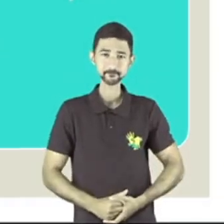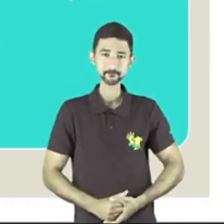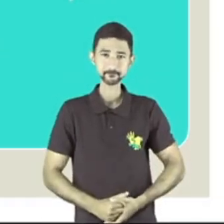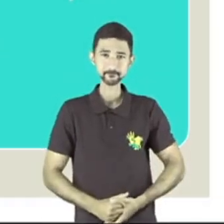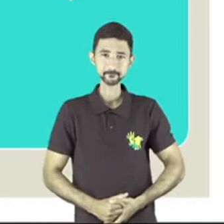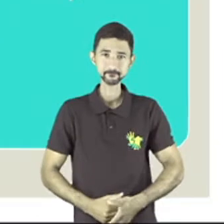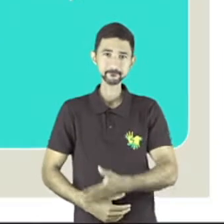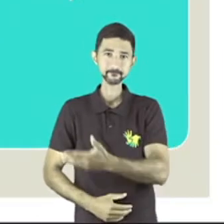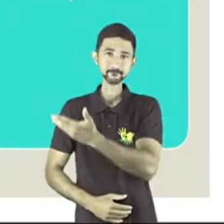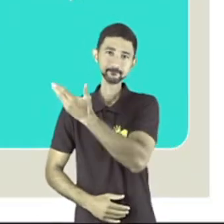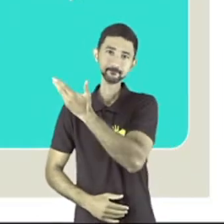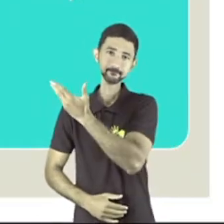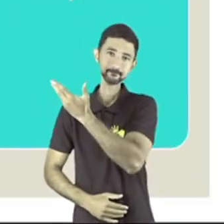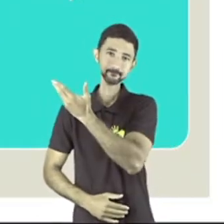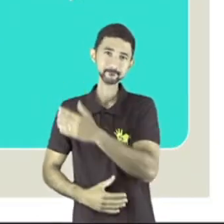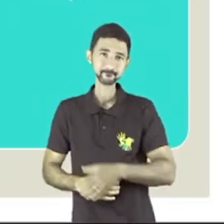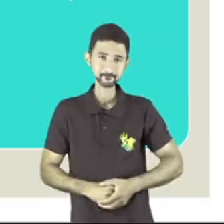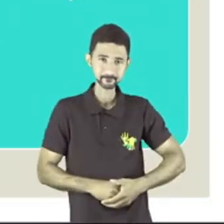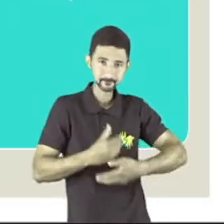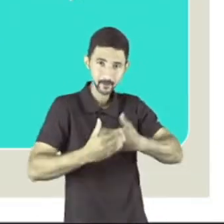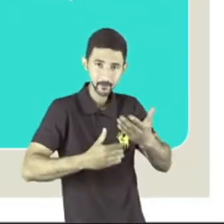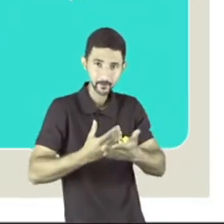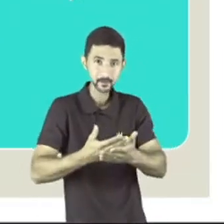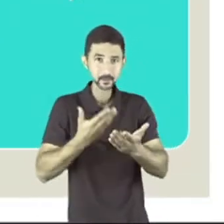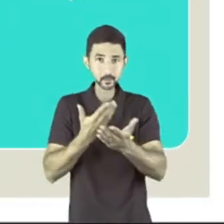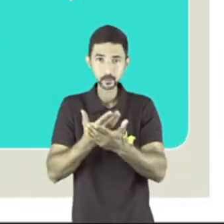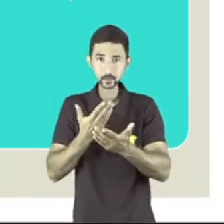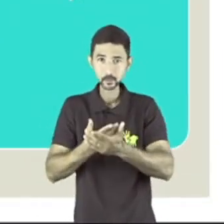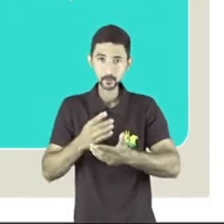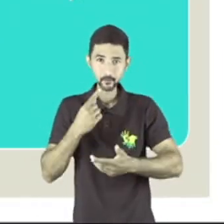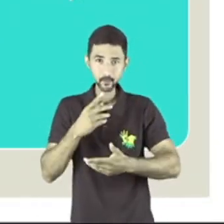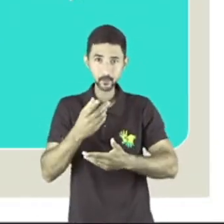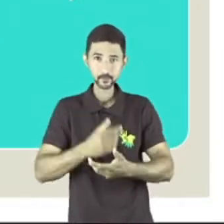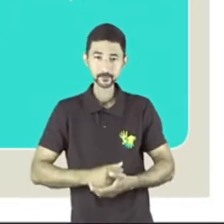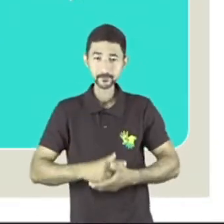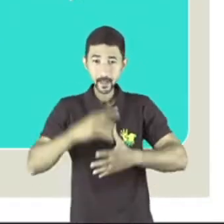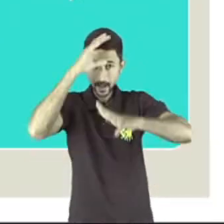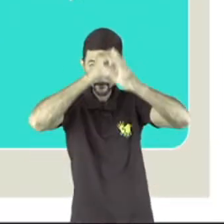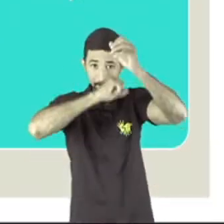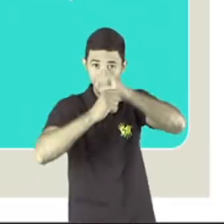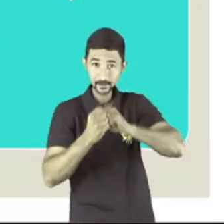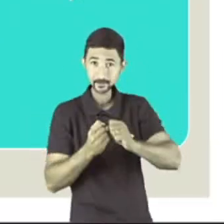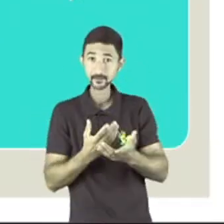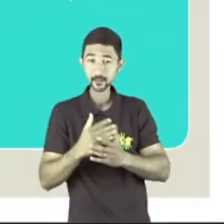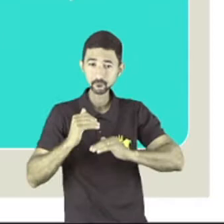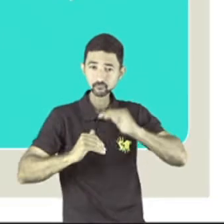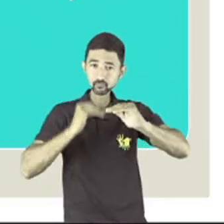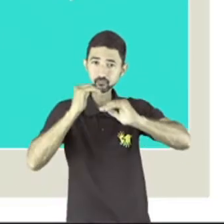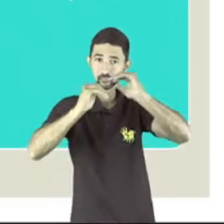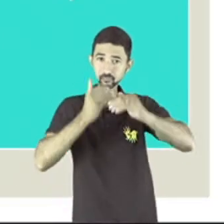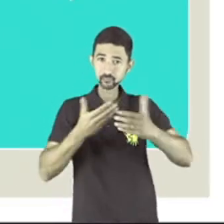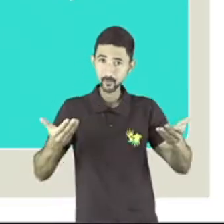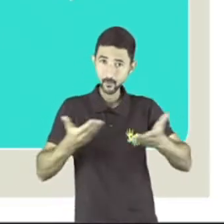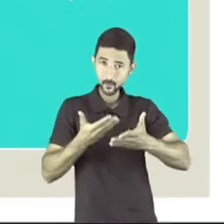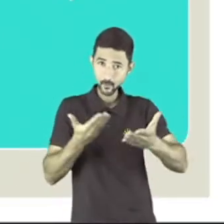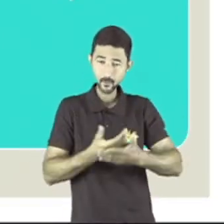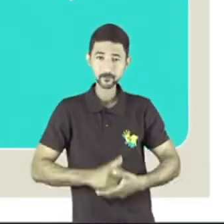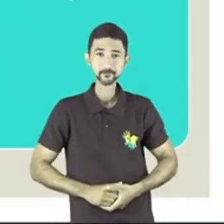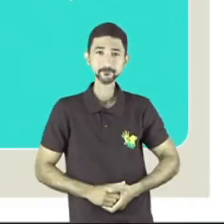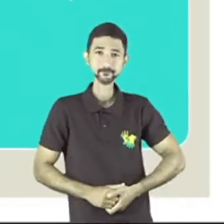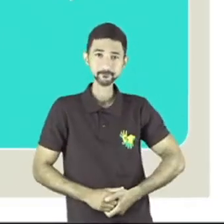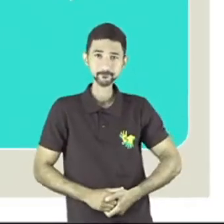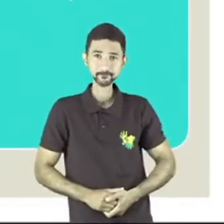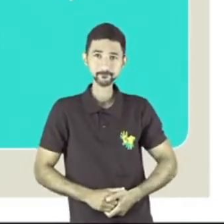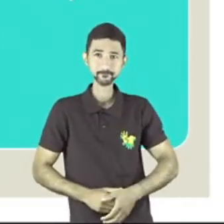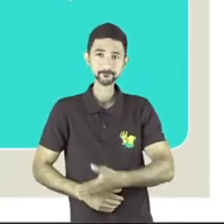Aí na tela são as habilidades que vocês vão aprender e tentar desenvolver nesta aula. Fica